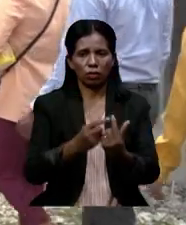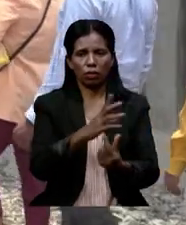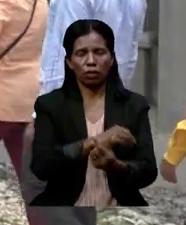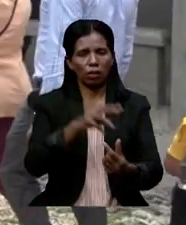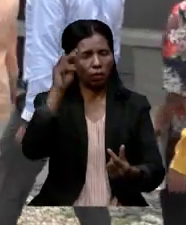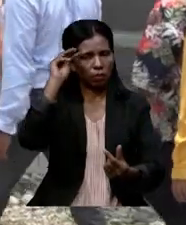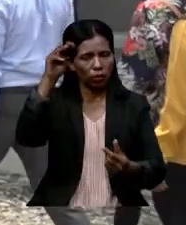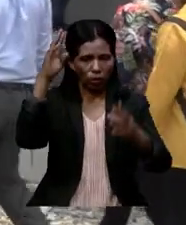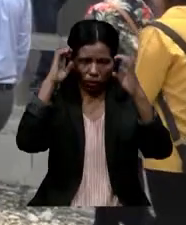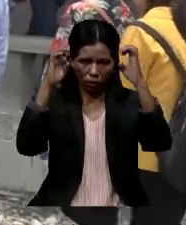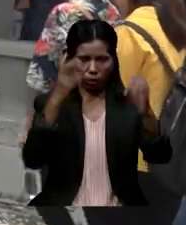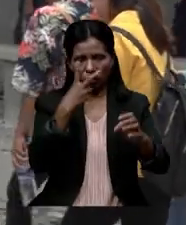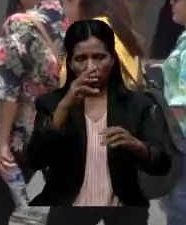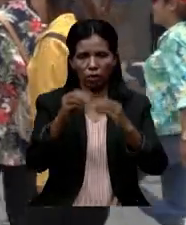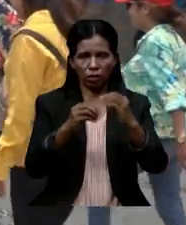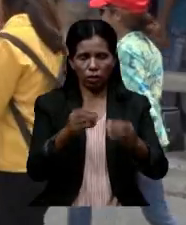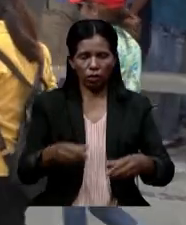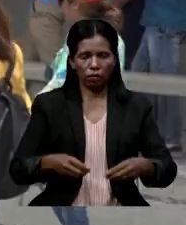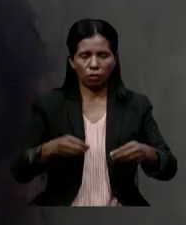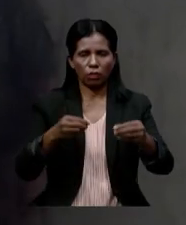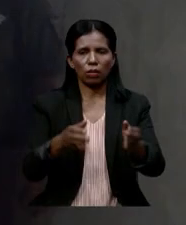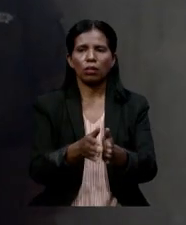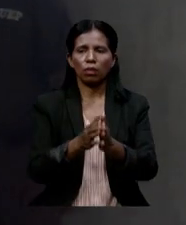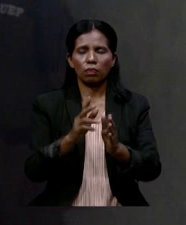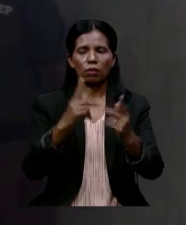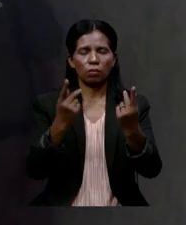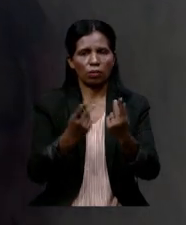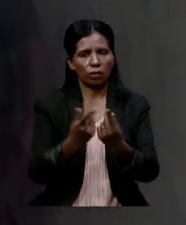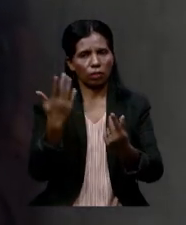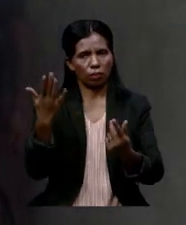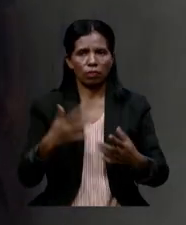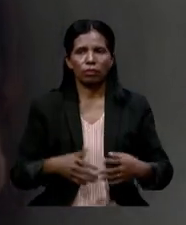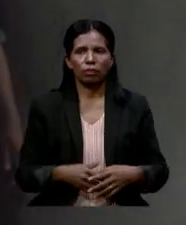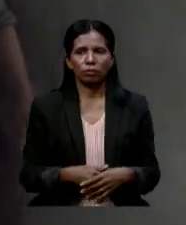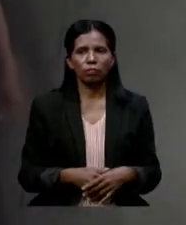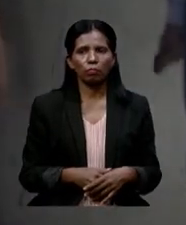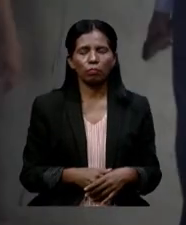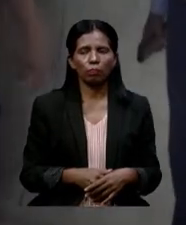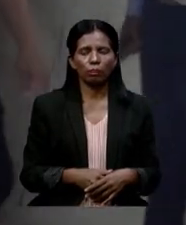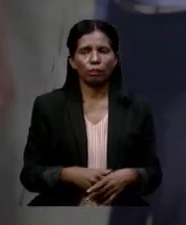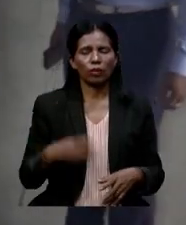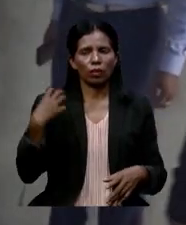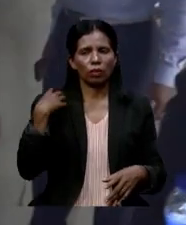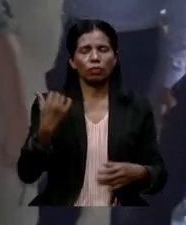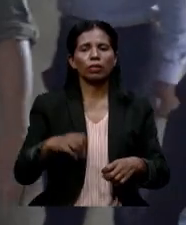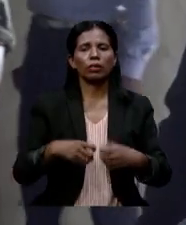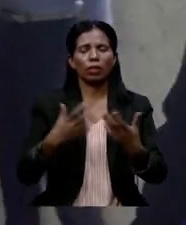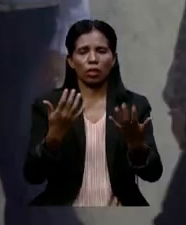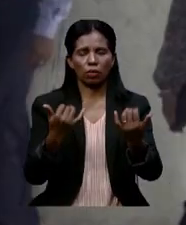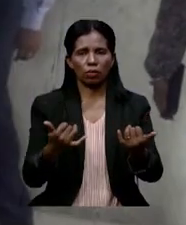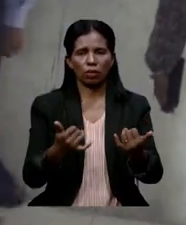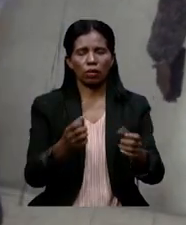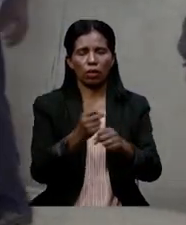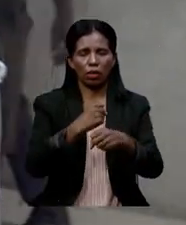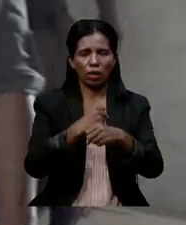Ministério da Educação, atuarei, onde foi chamada a atenção da companhia Referê. Edifício Hirama, agora constrói